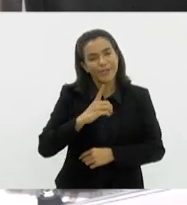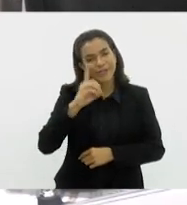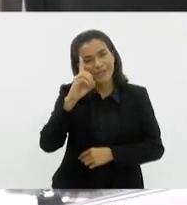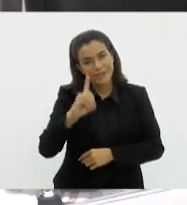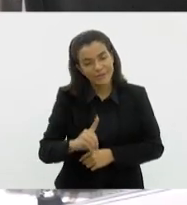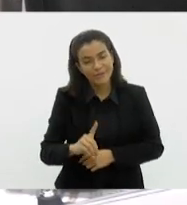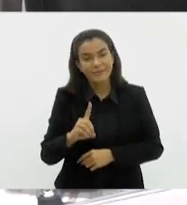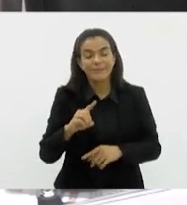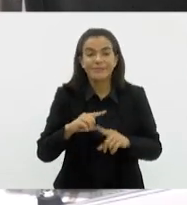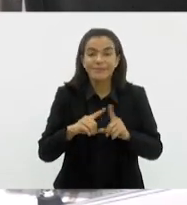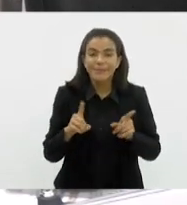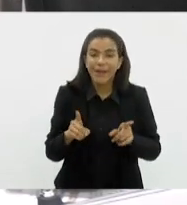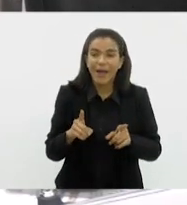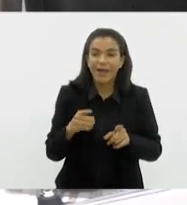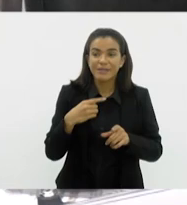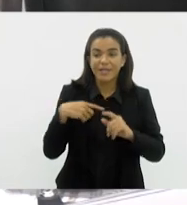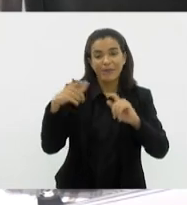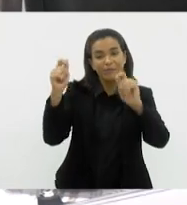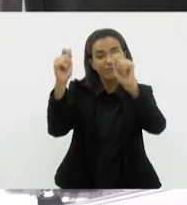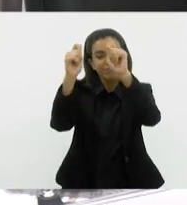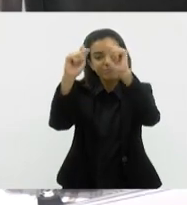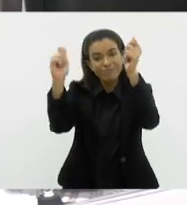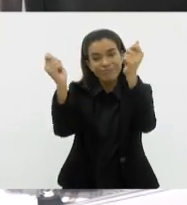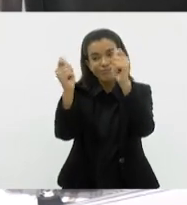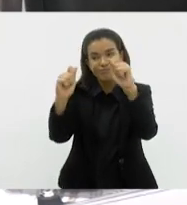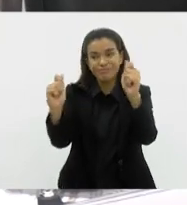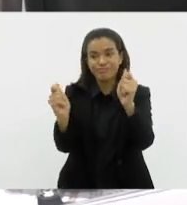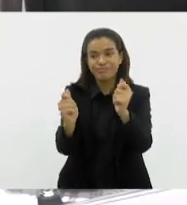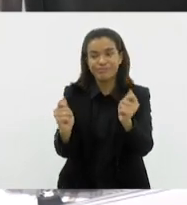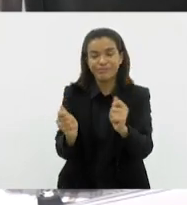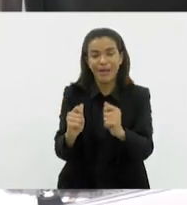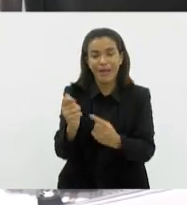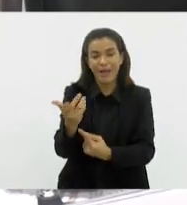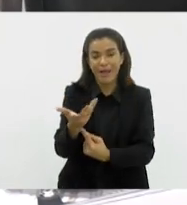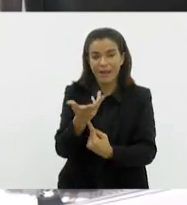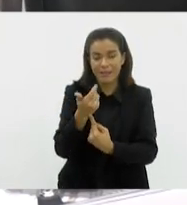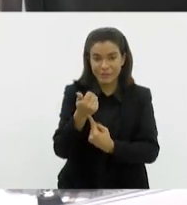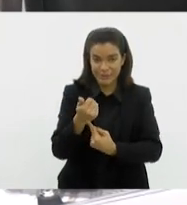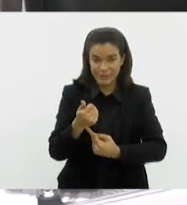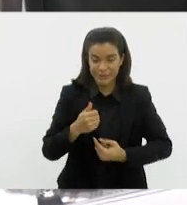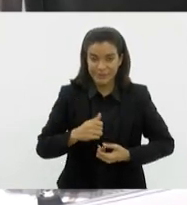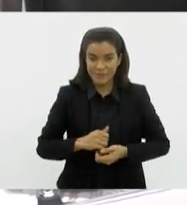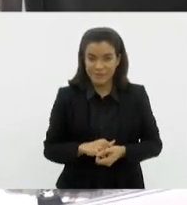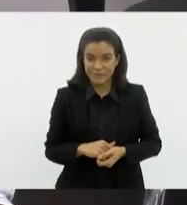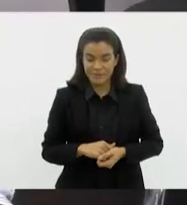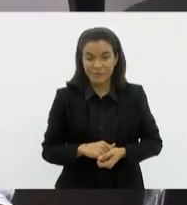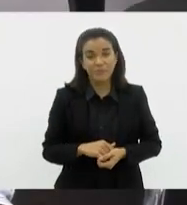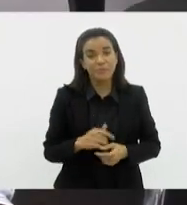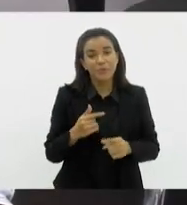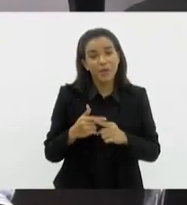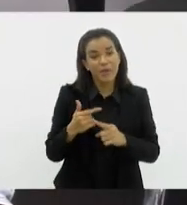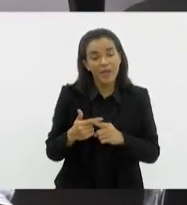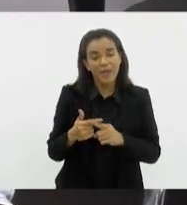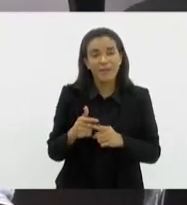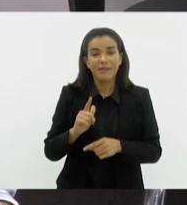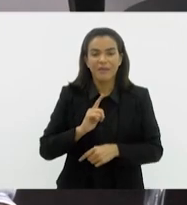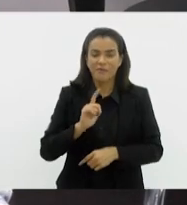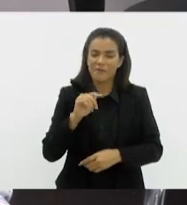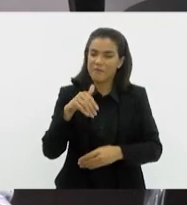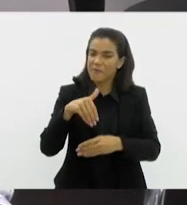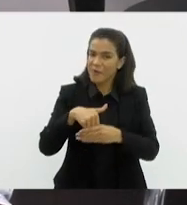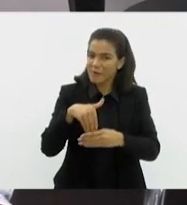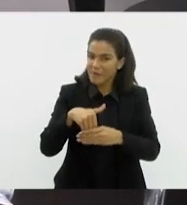a verdade é o tamanho da estátua, da obra artística. Porque outro dia, porque as votações aqui são públicas. Outro dia teve uma